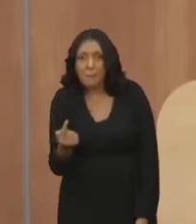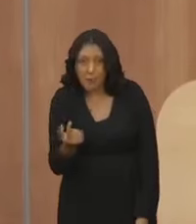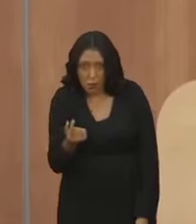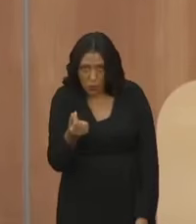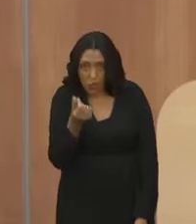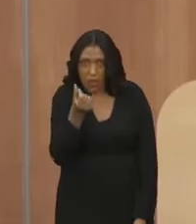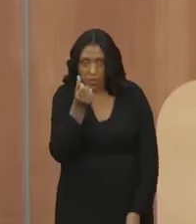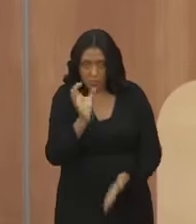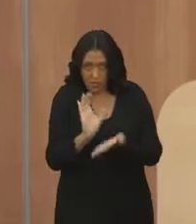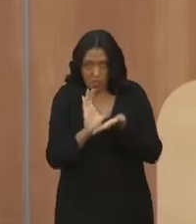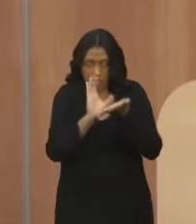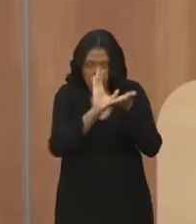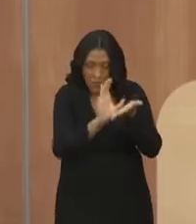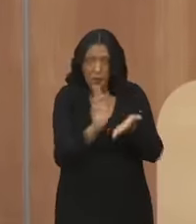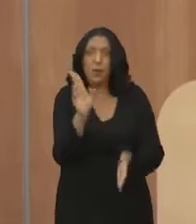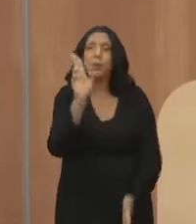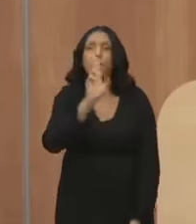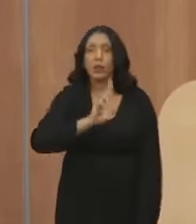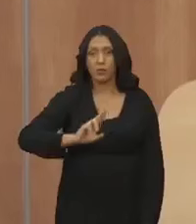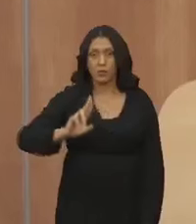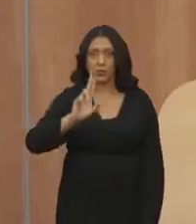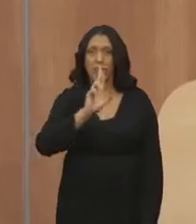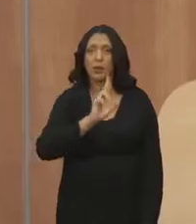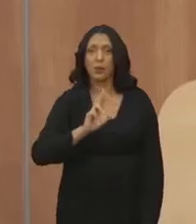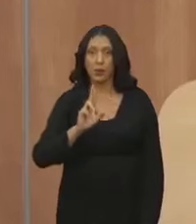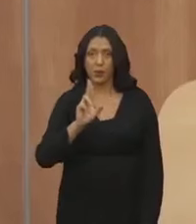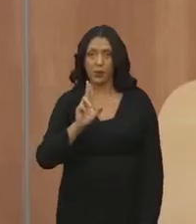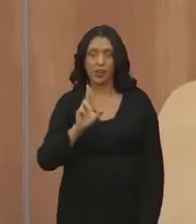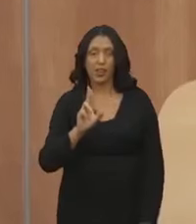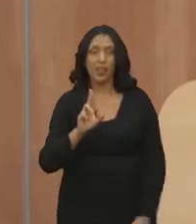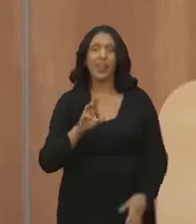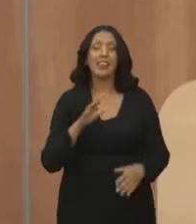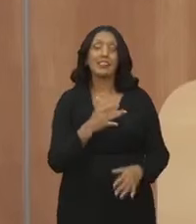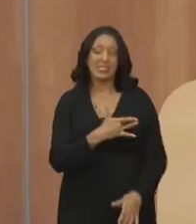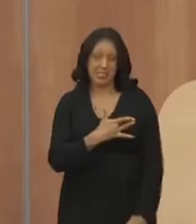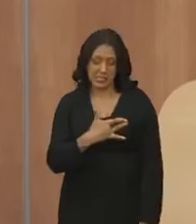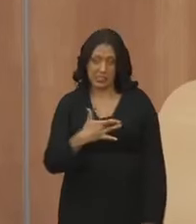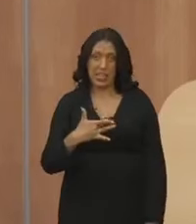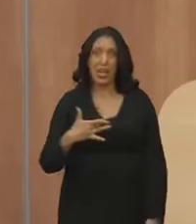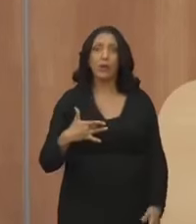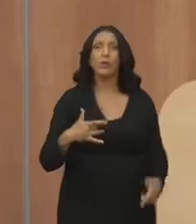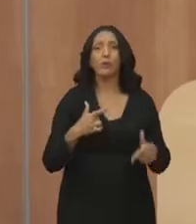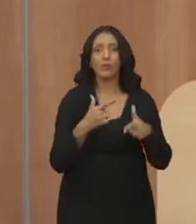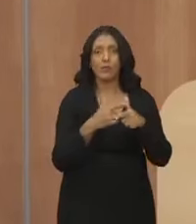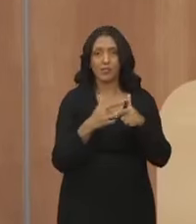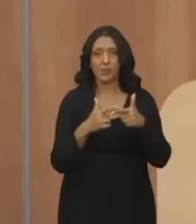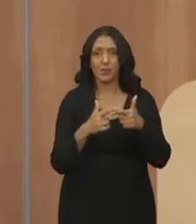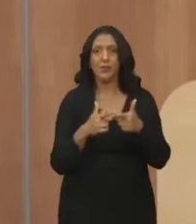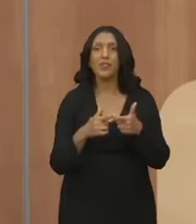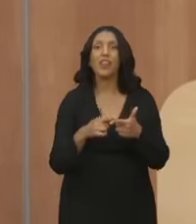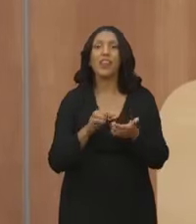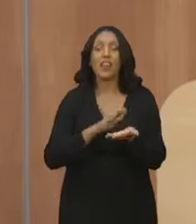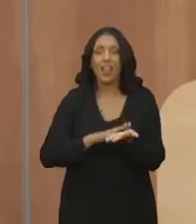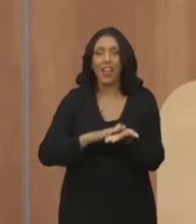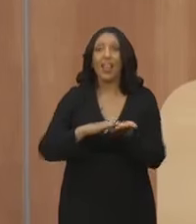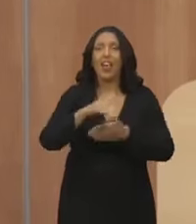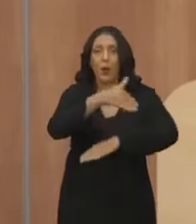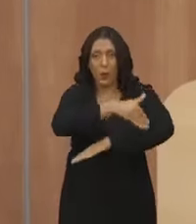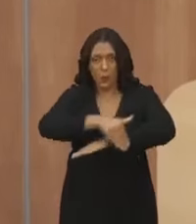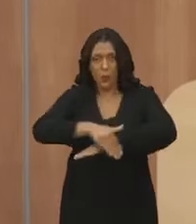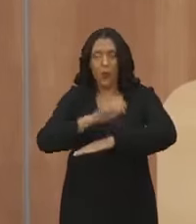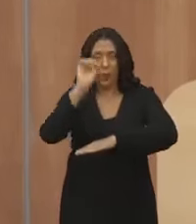criando burocracia, mas investindo no que interessa, saúde, saneamento básico, asfalto e melhoria para o Veraneijal. Conte comigo.